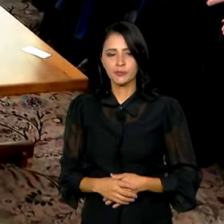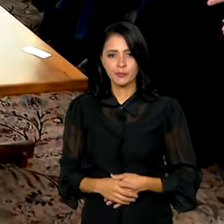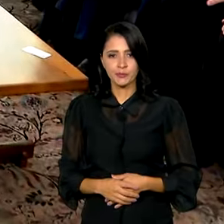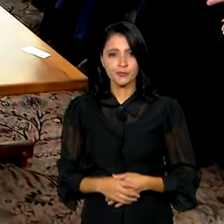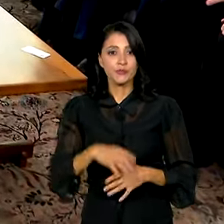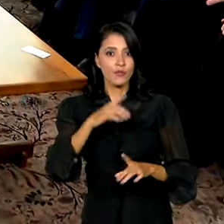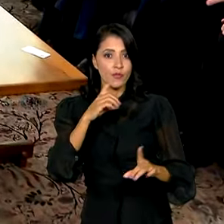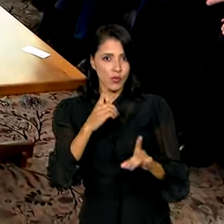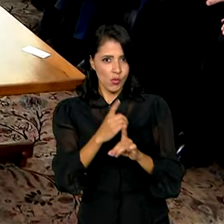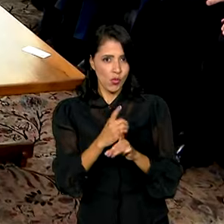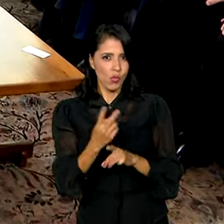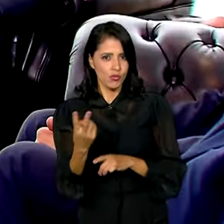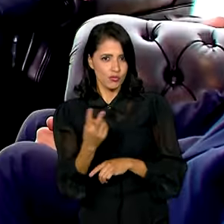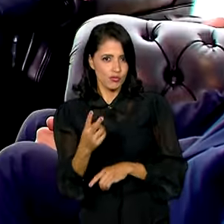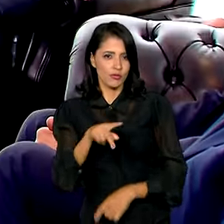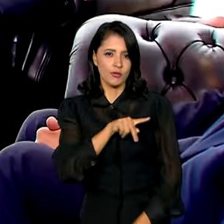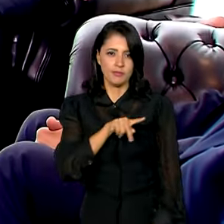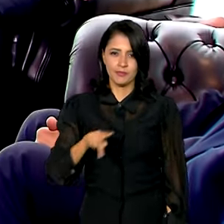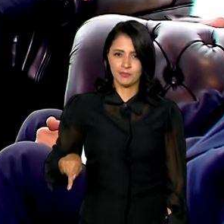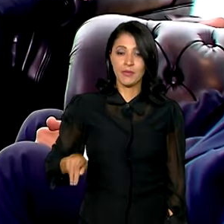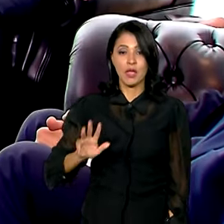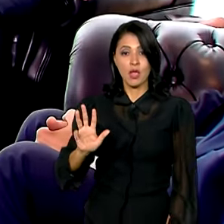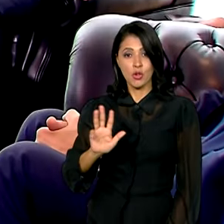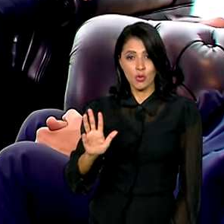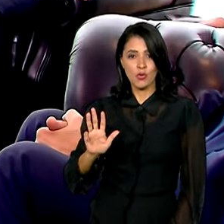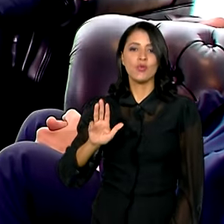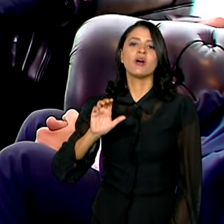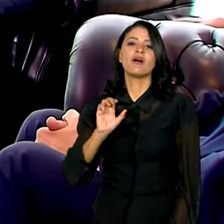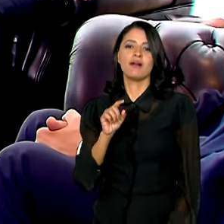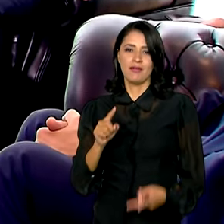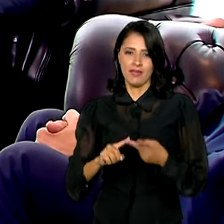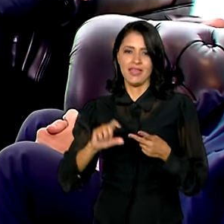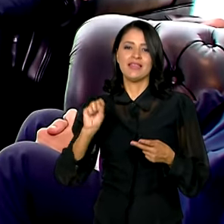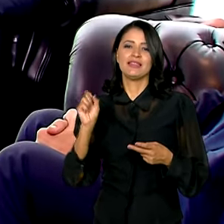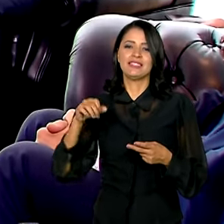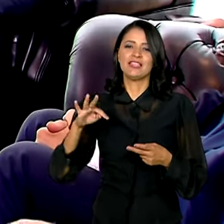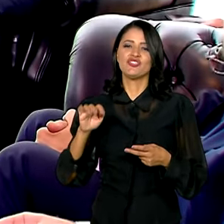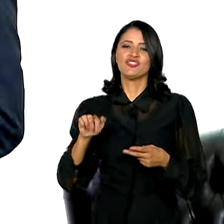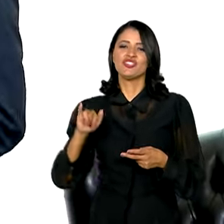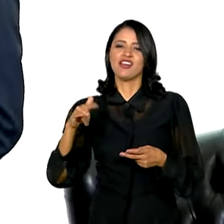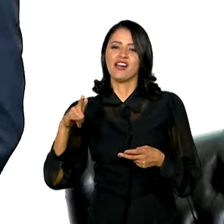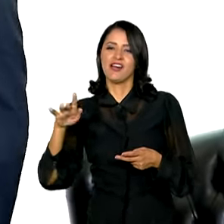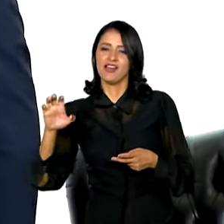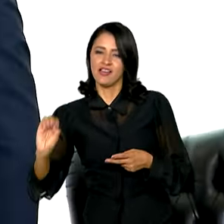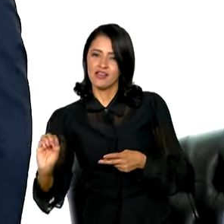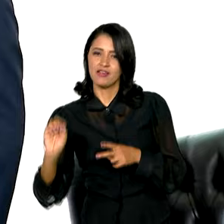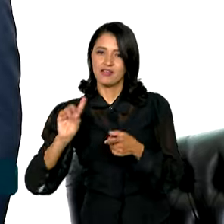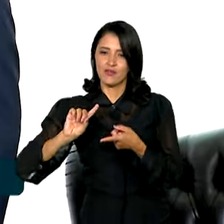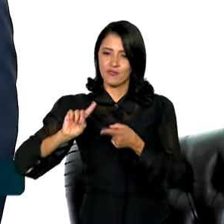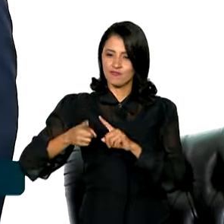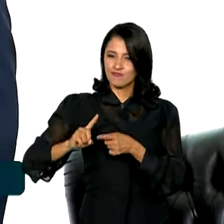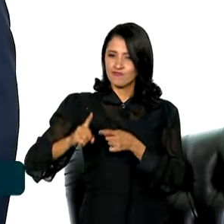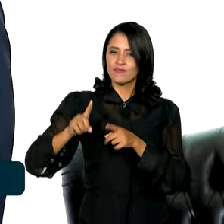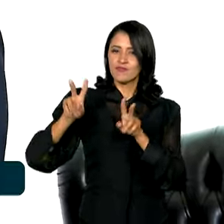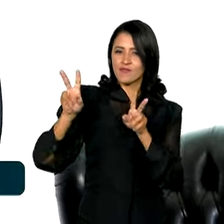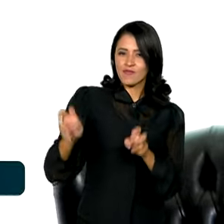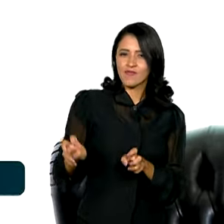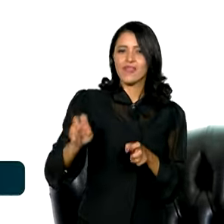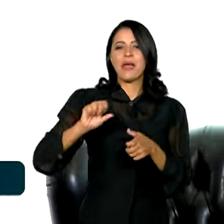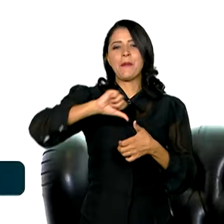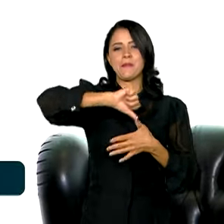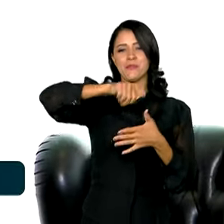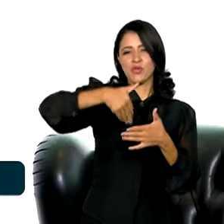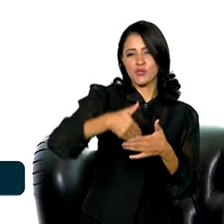No encontro entre os presidentes, Lula e Santiago Penha trataram sobre o Mercosul, parcerias comerciais e obras